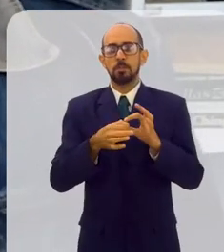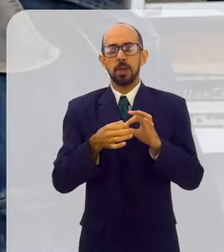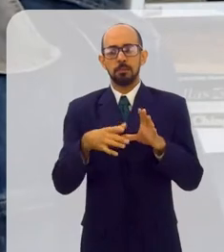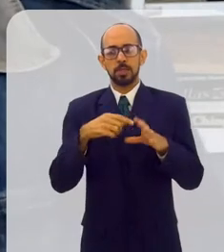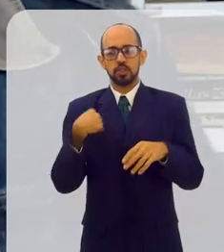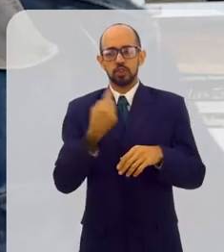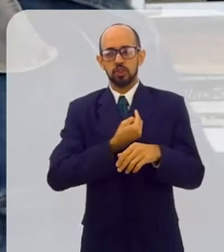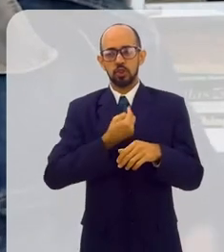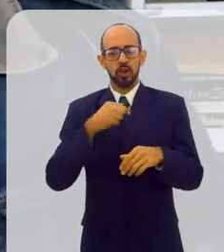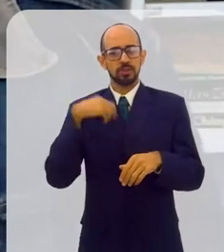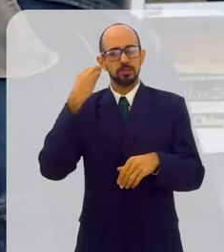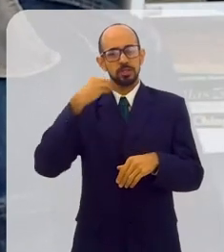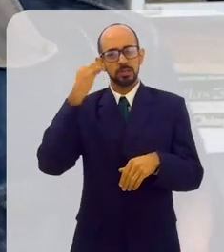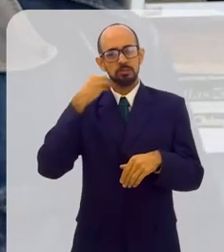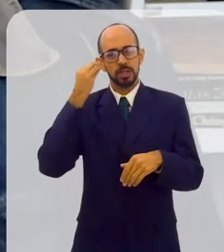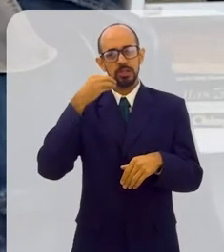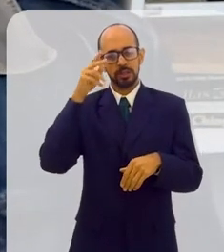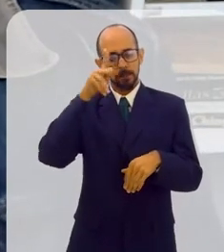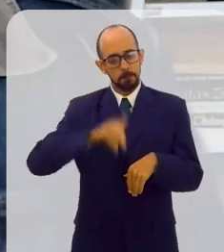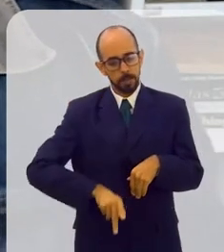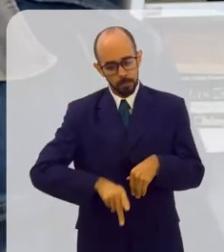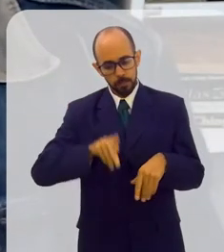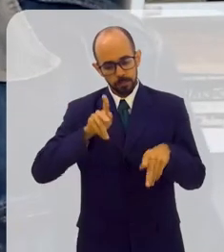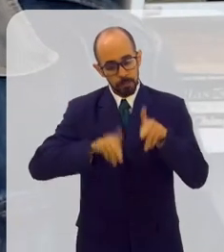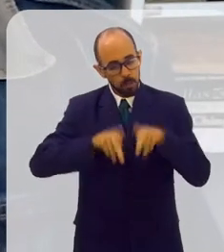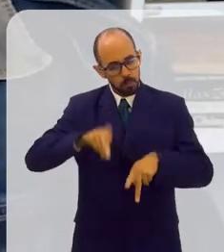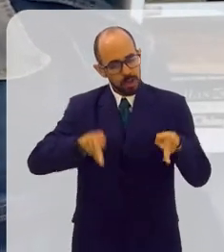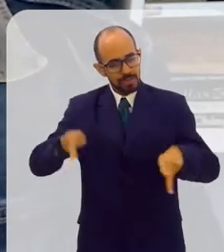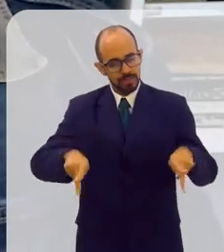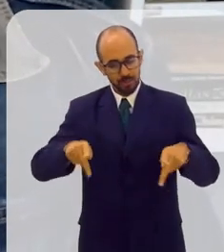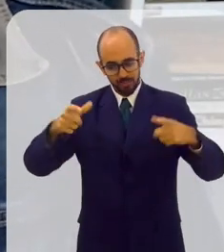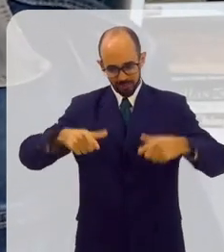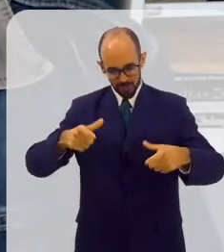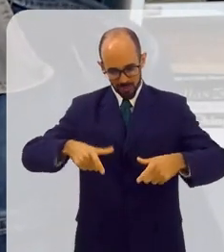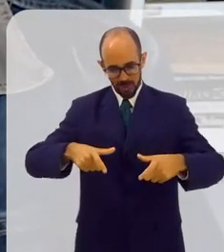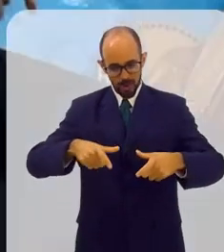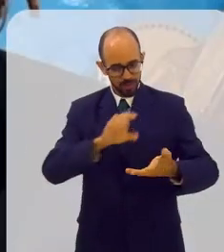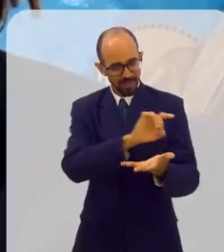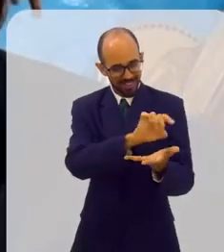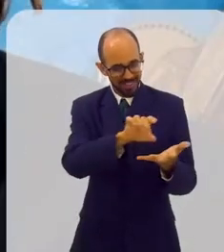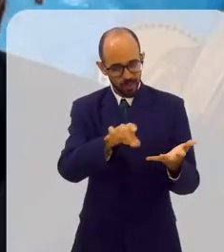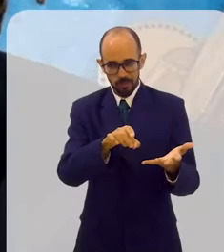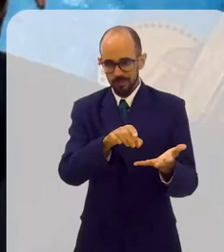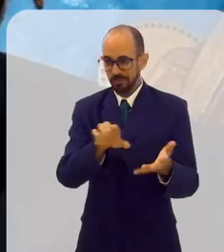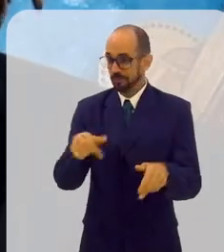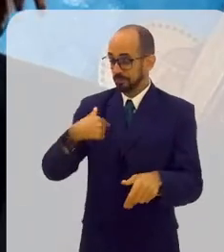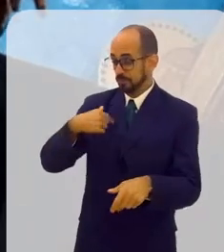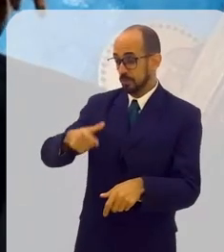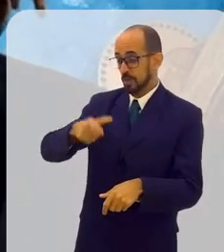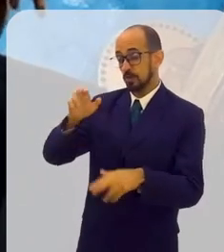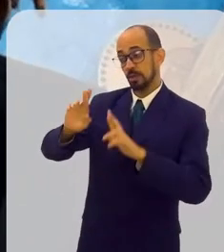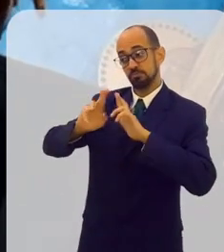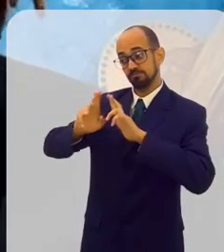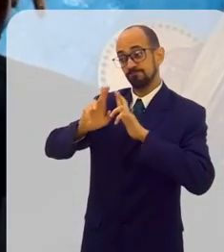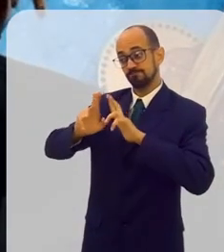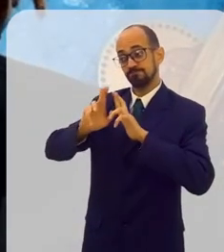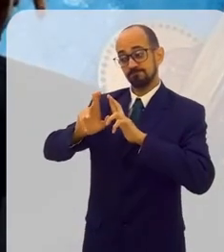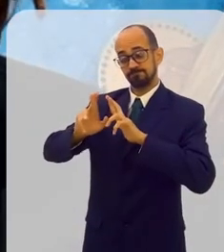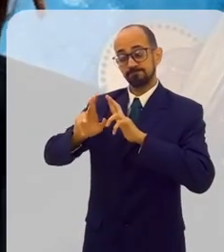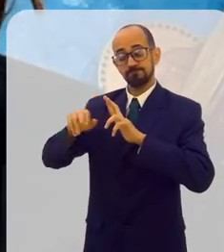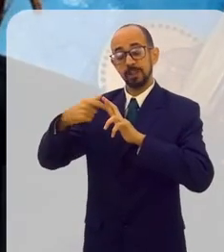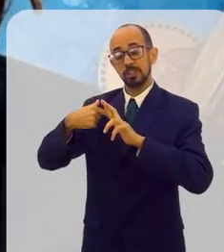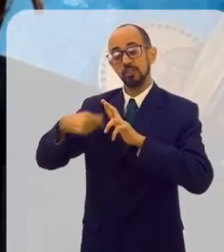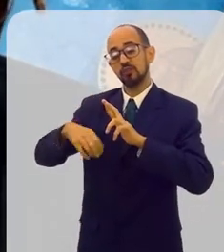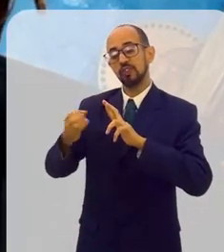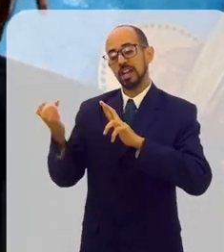tenha a experiência das pessoas locais em cada um desses lugares que a gente vai. Eu tenho essa expectativa de ir para os Estados Unidos